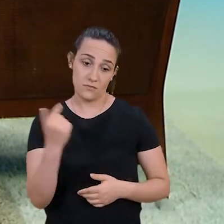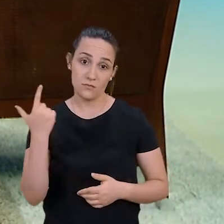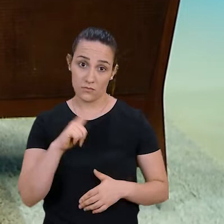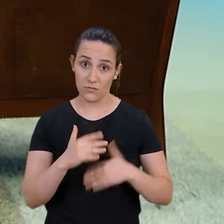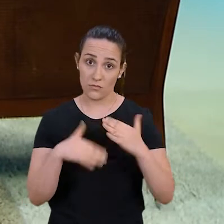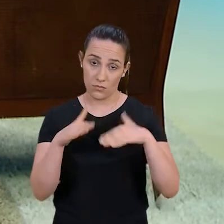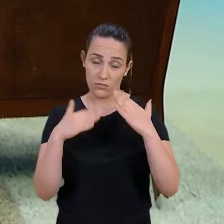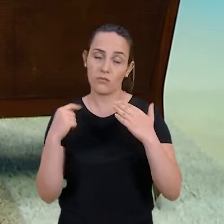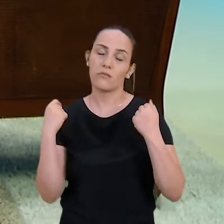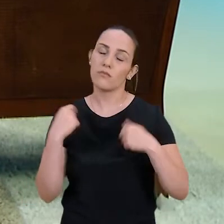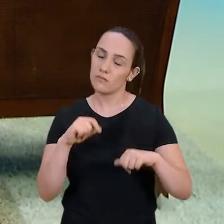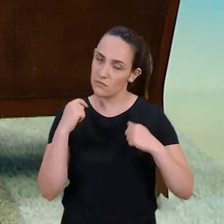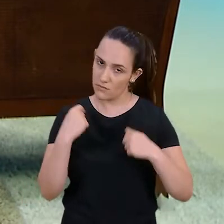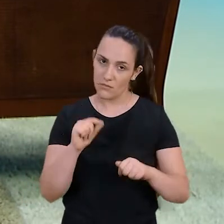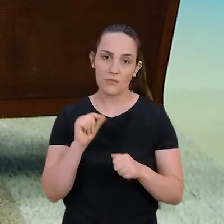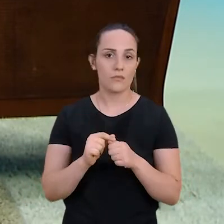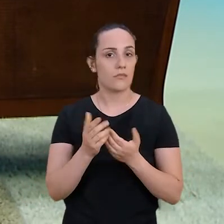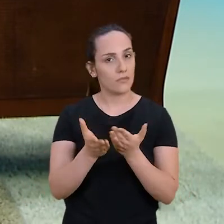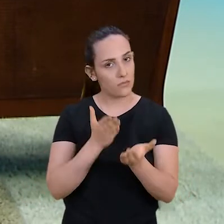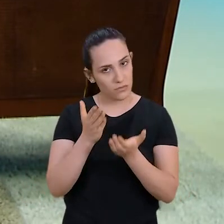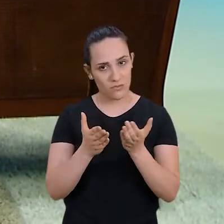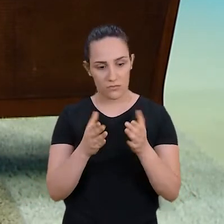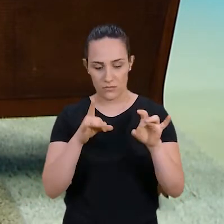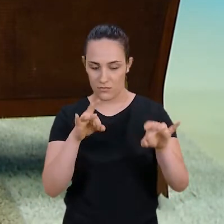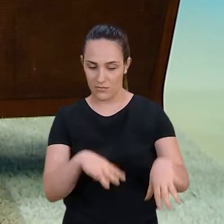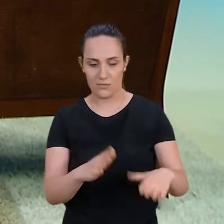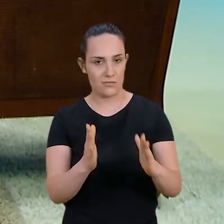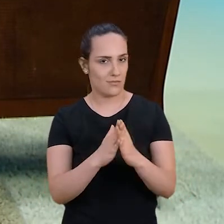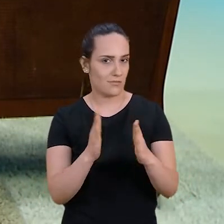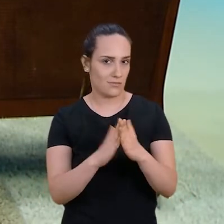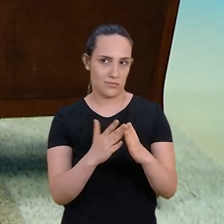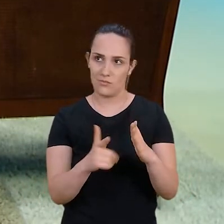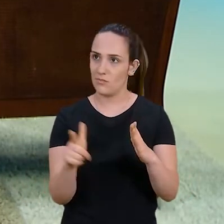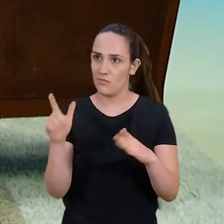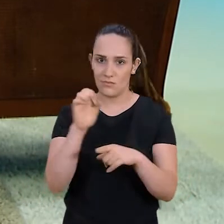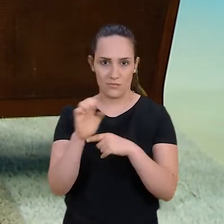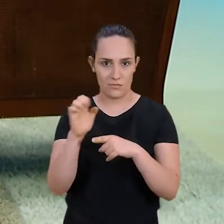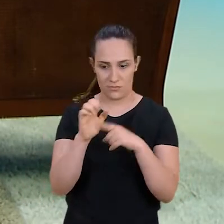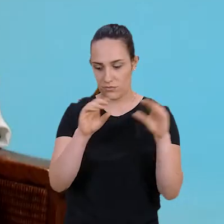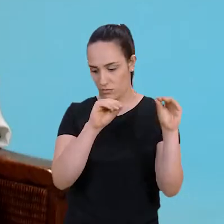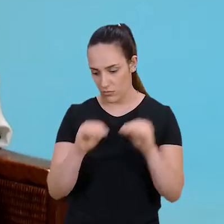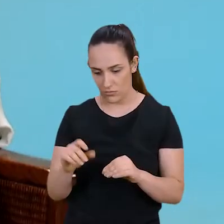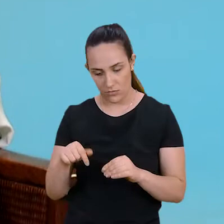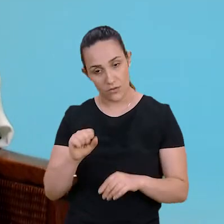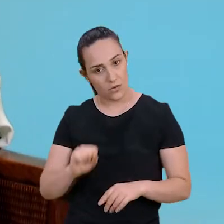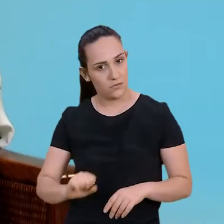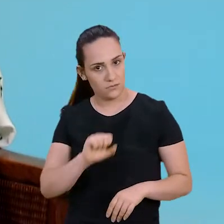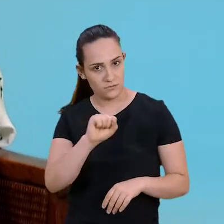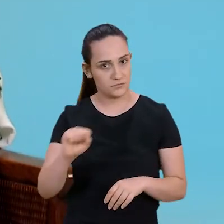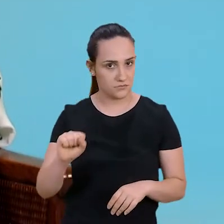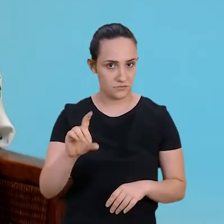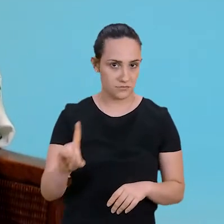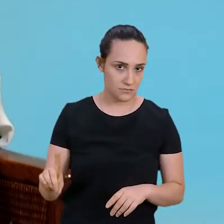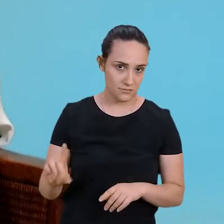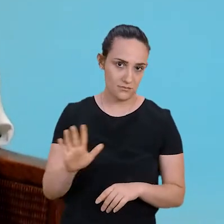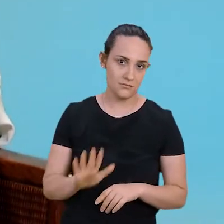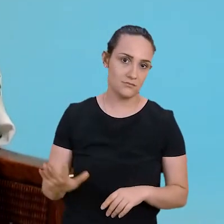desenvolver, as mães têm que procurar tratamentos fora do domicílio, né? E isso também é um